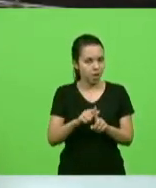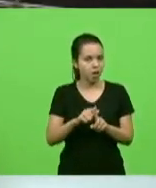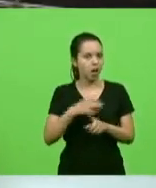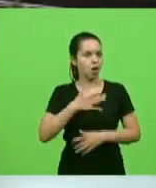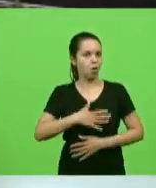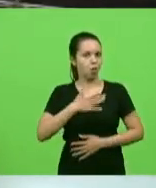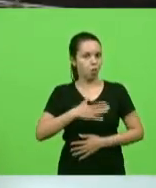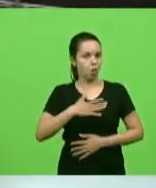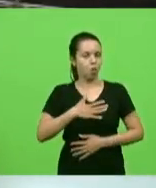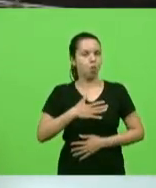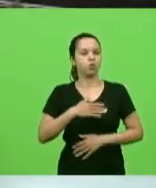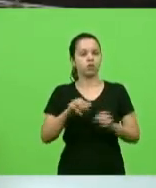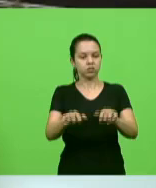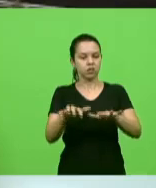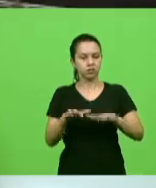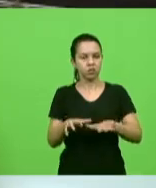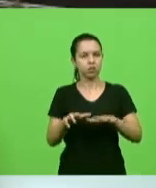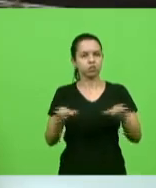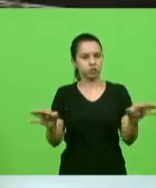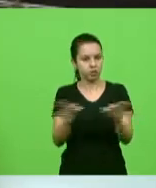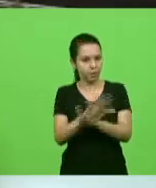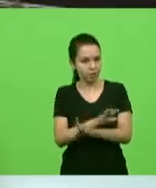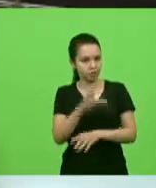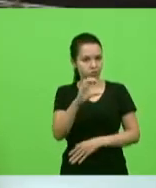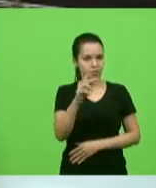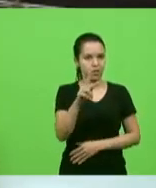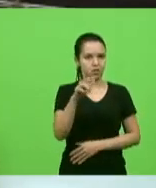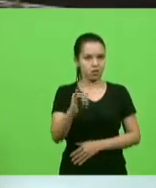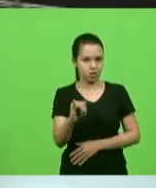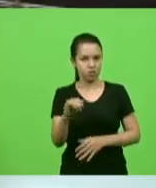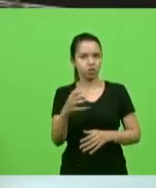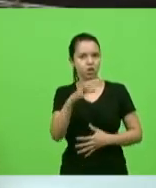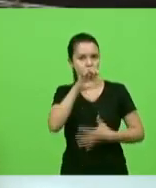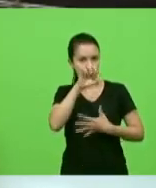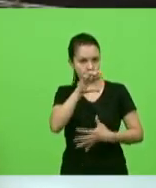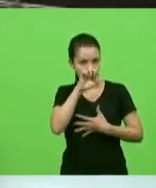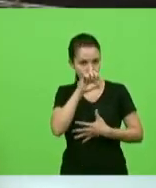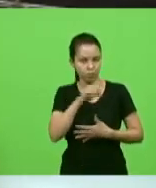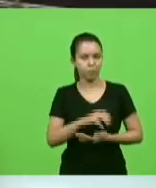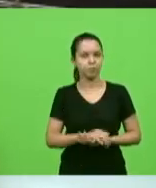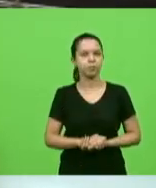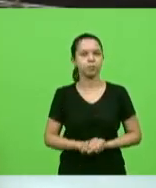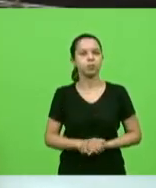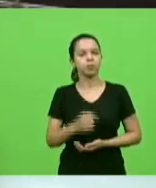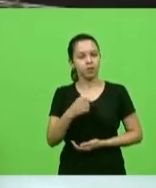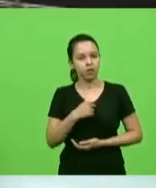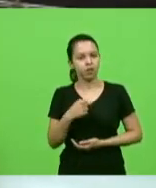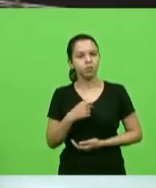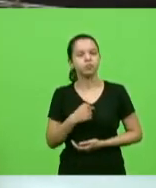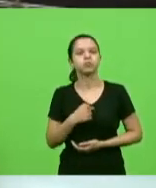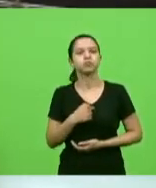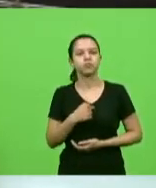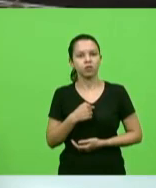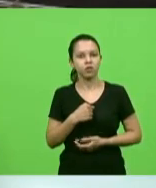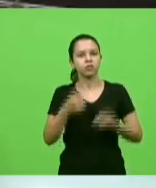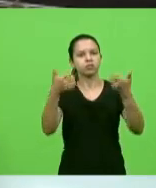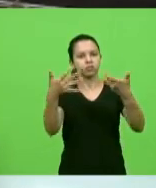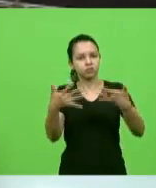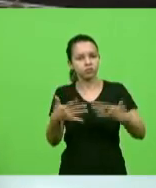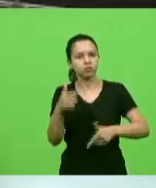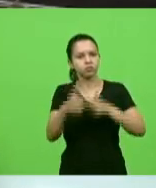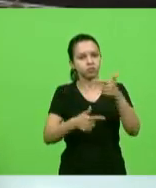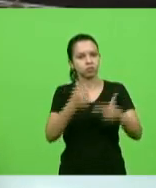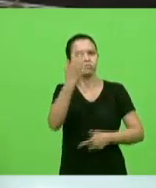na sessão de encerramento da CPI dos respiradores fiz questão de ressaltar o trabalho sério e dedicado